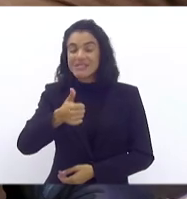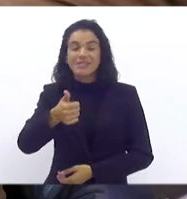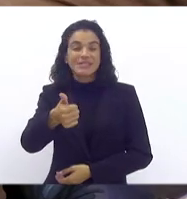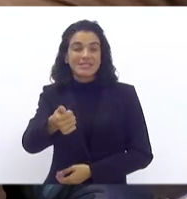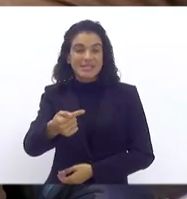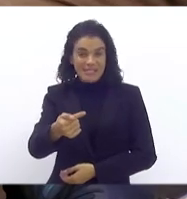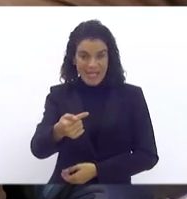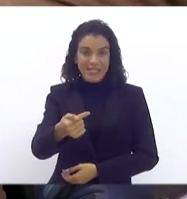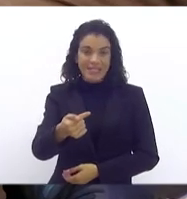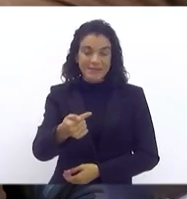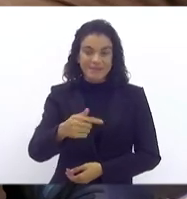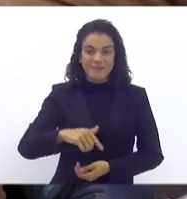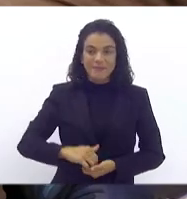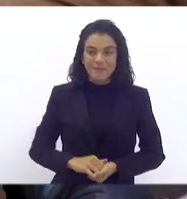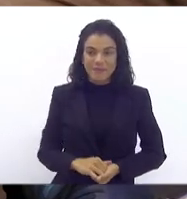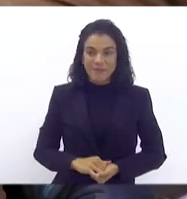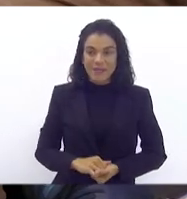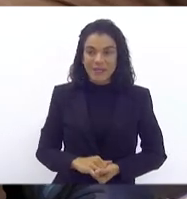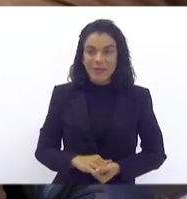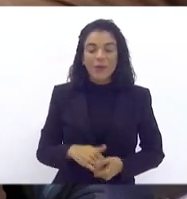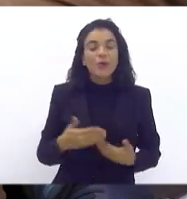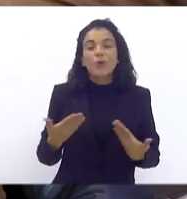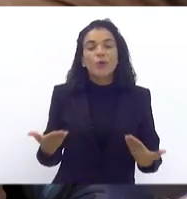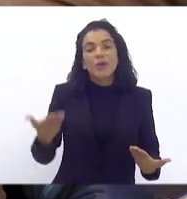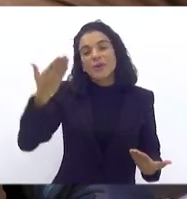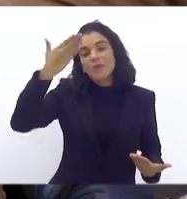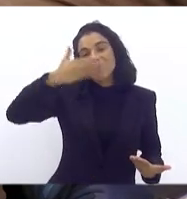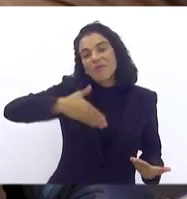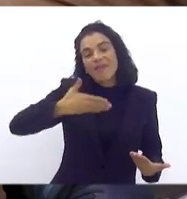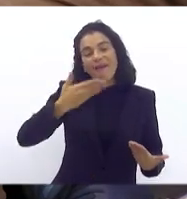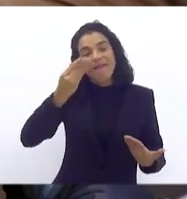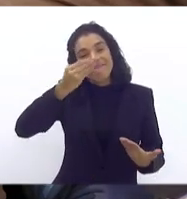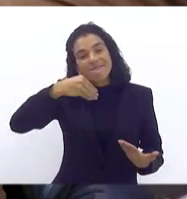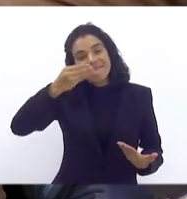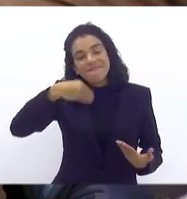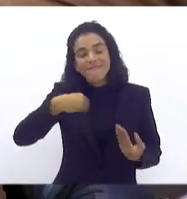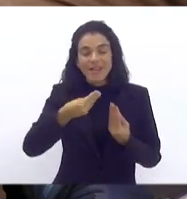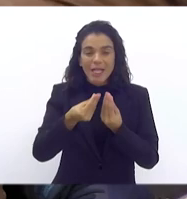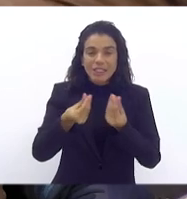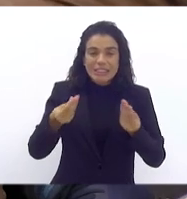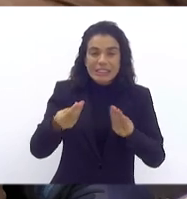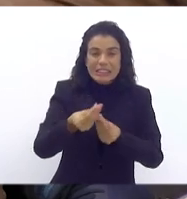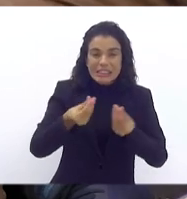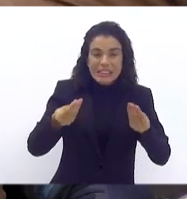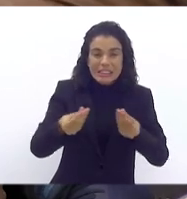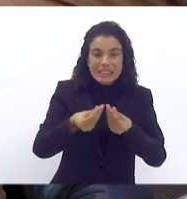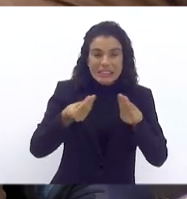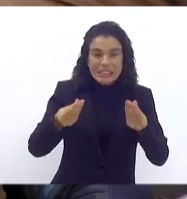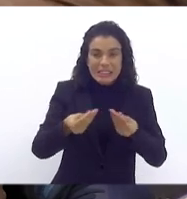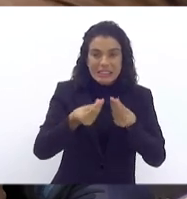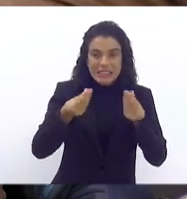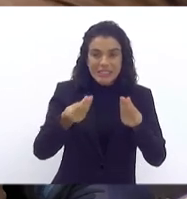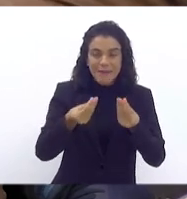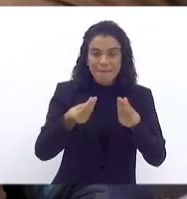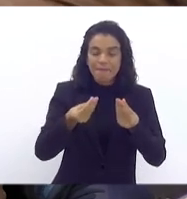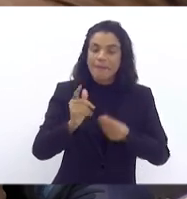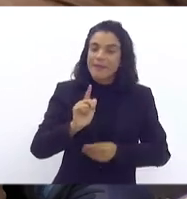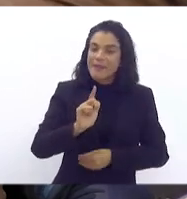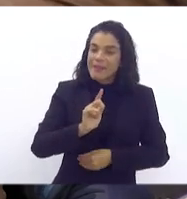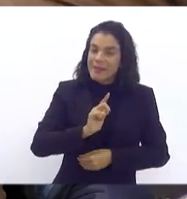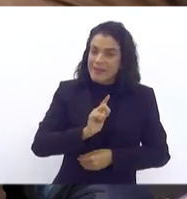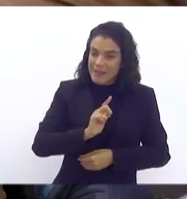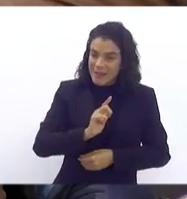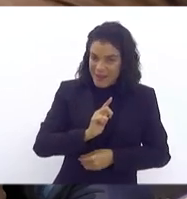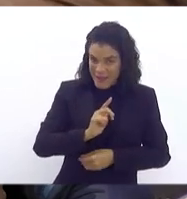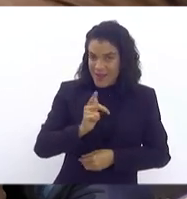em andamento o que mostra a fragilidade e daí Aí vem uma aí